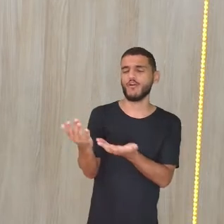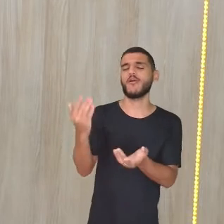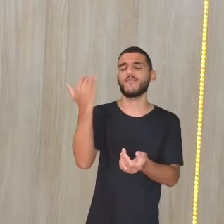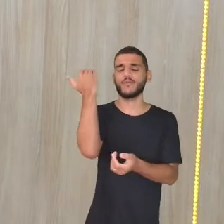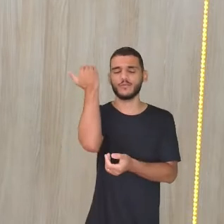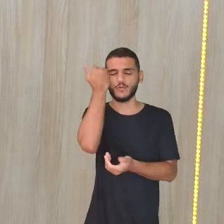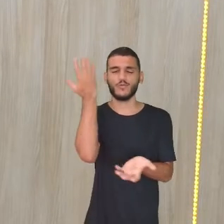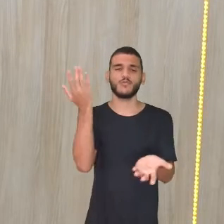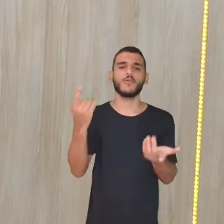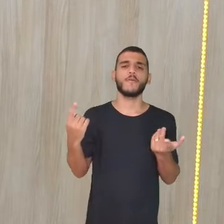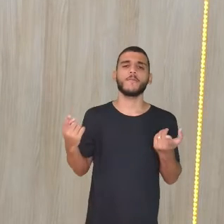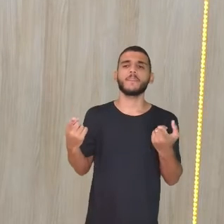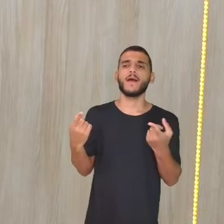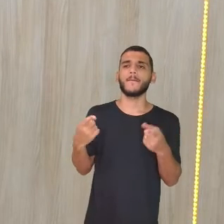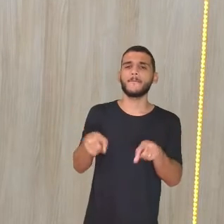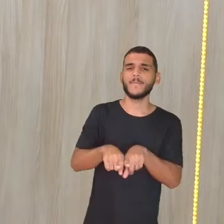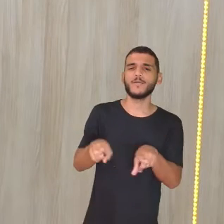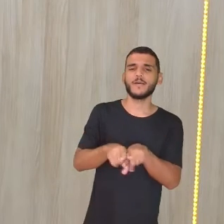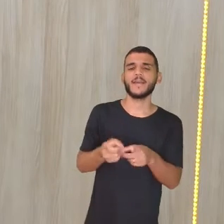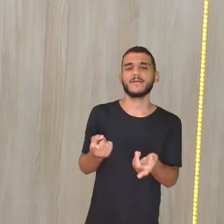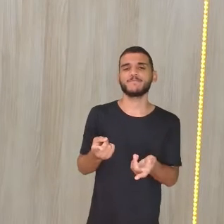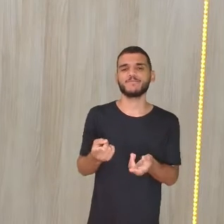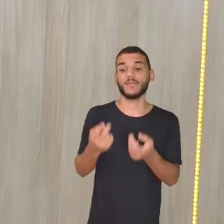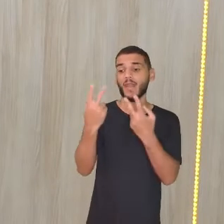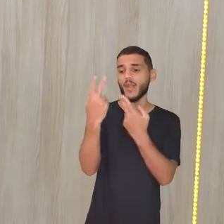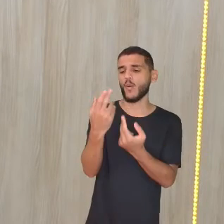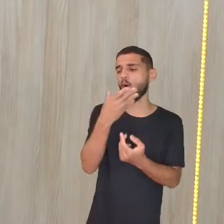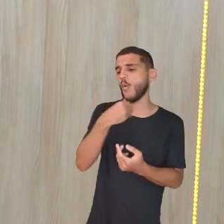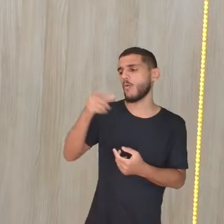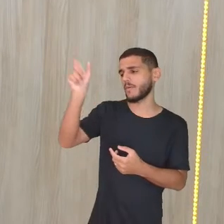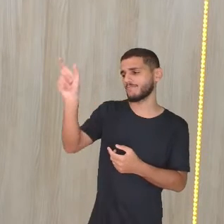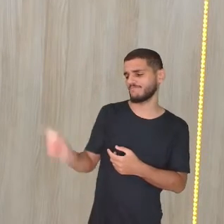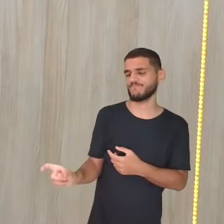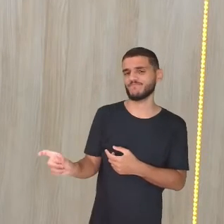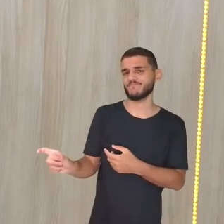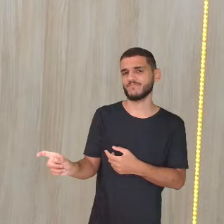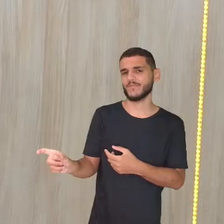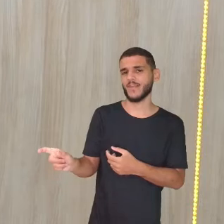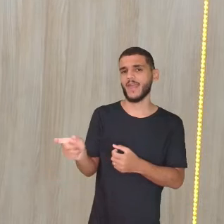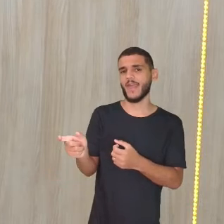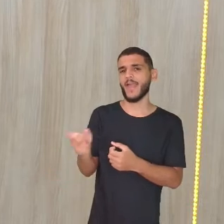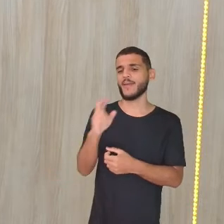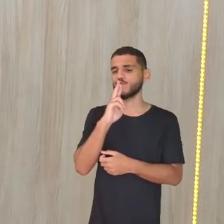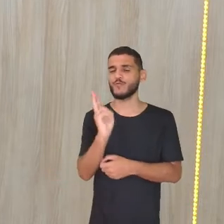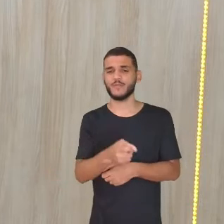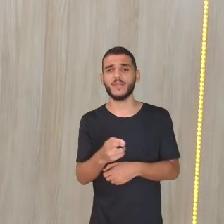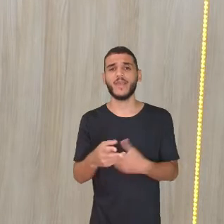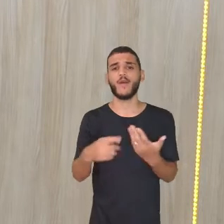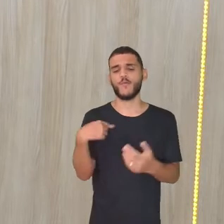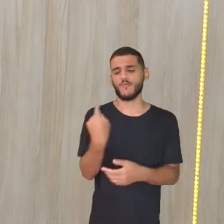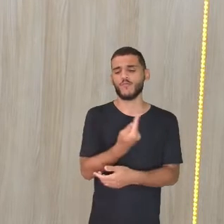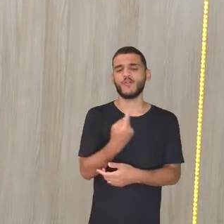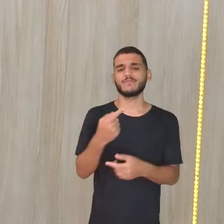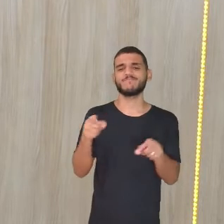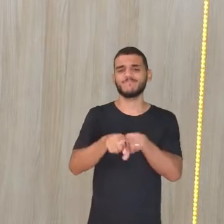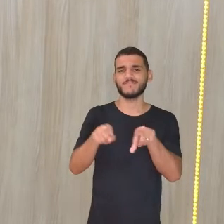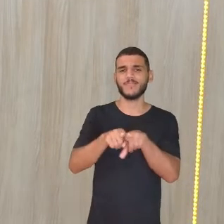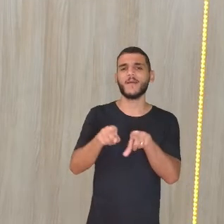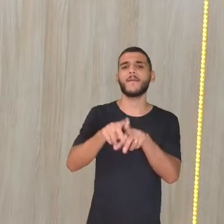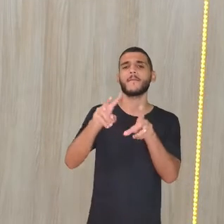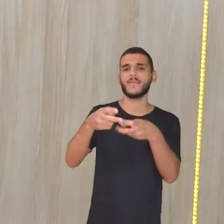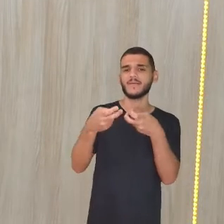ele como esse cartunista, não é? Ele tem esse olhar. E esse deve ser o nosso olhar, não é? É